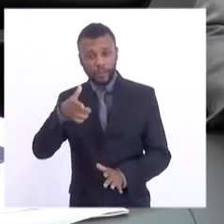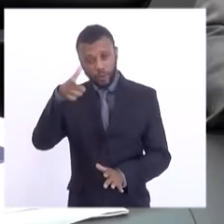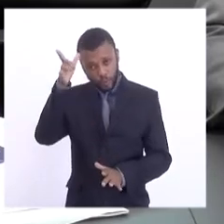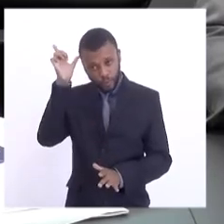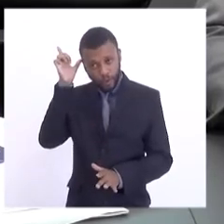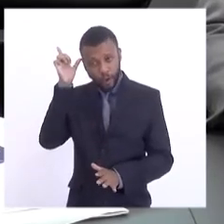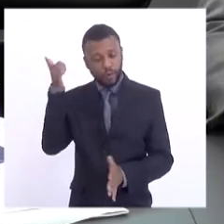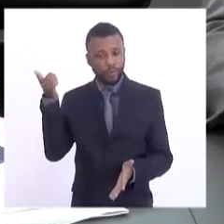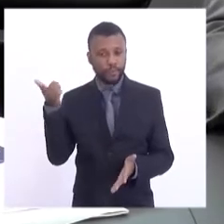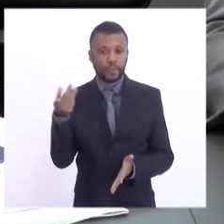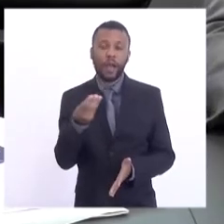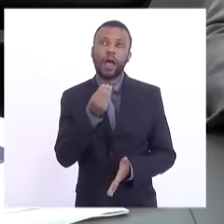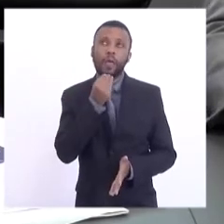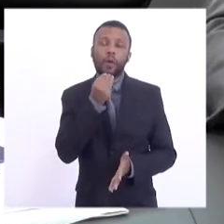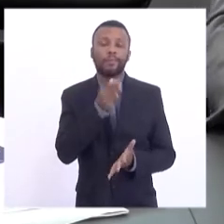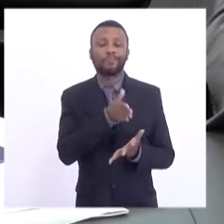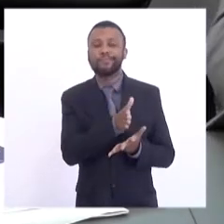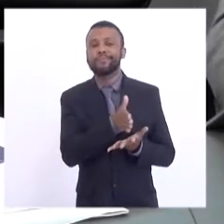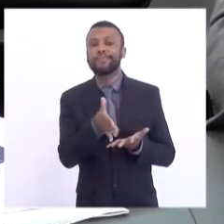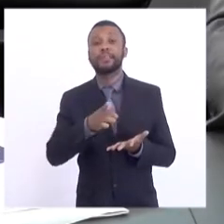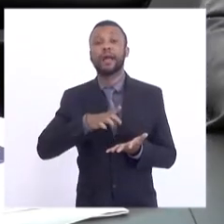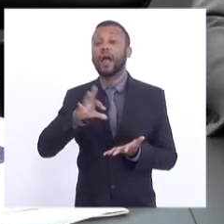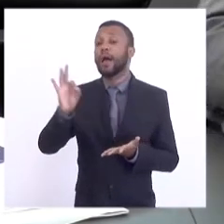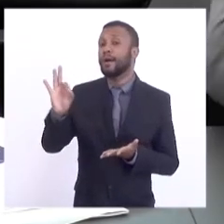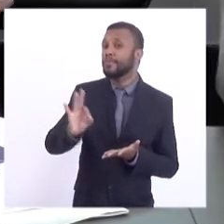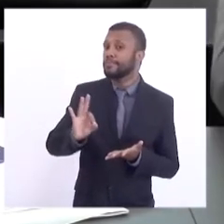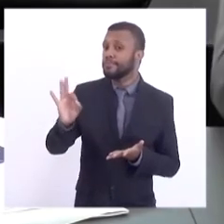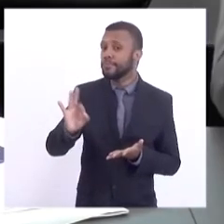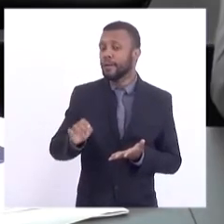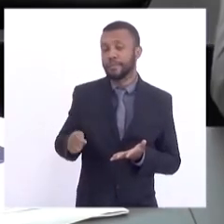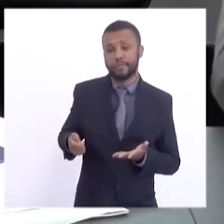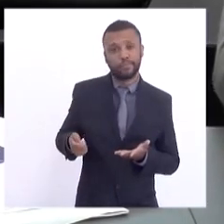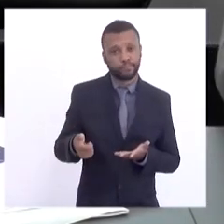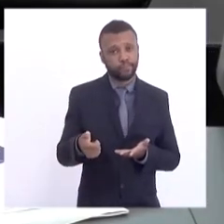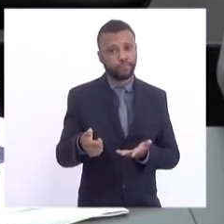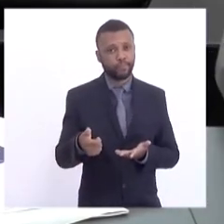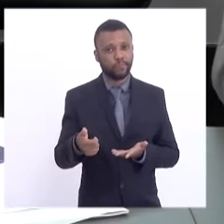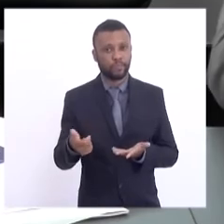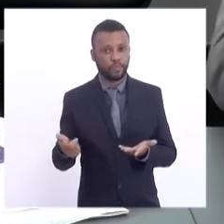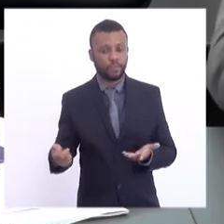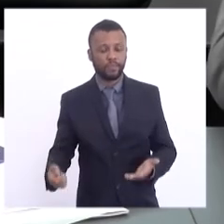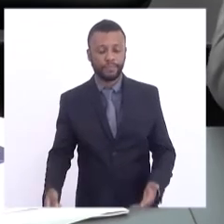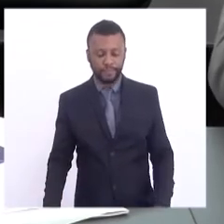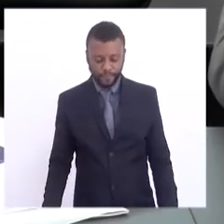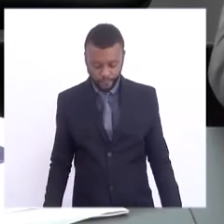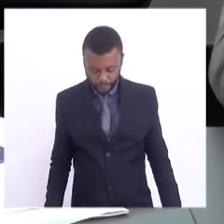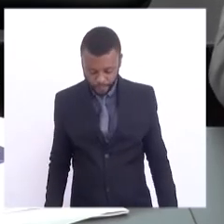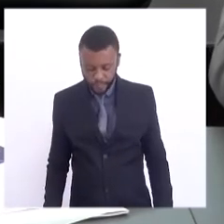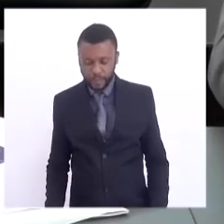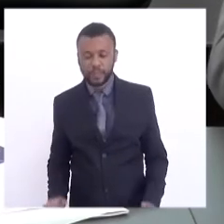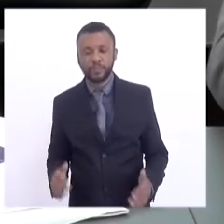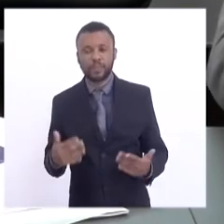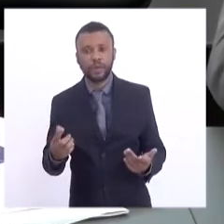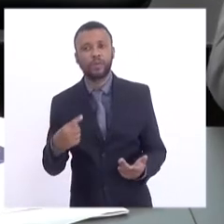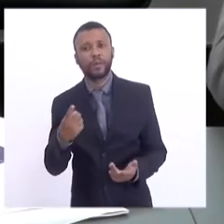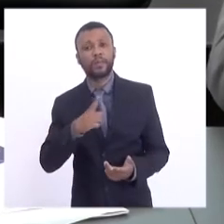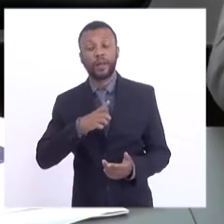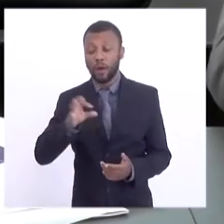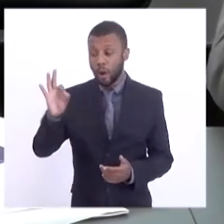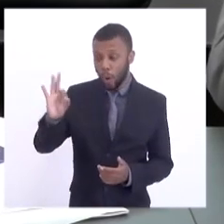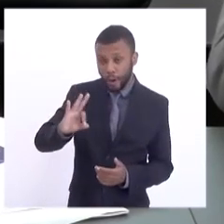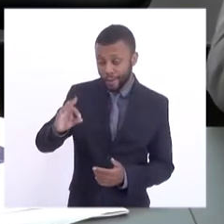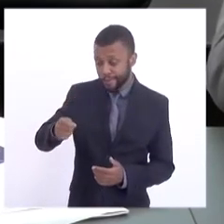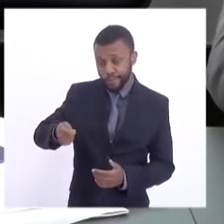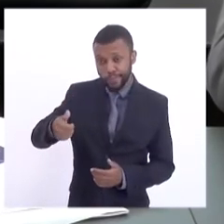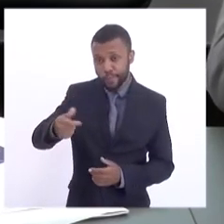as possibilidades de abertura de crédito adicional como é que a gente suas peças aqui para não ficar estendendo muito também que abertura do superávit